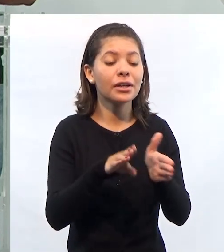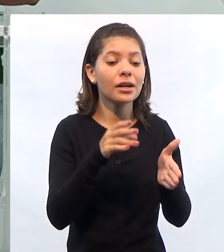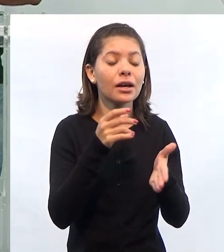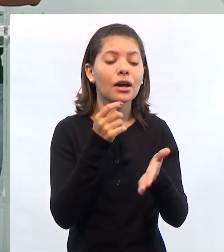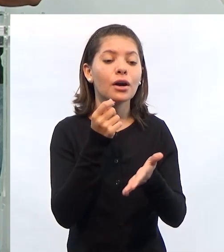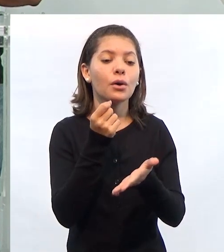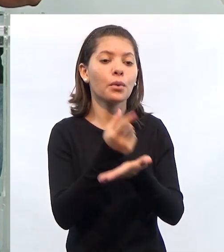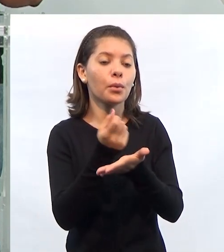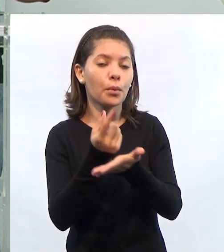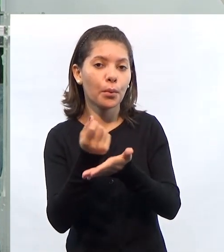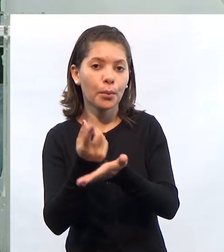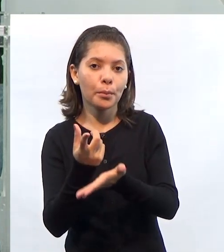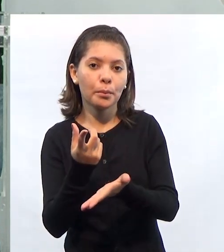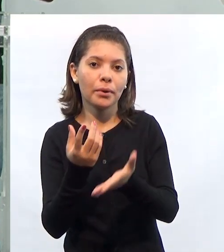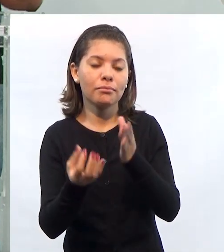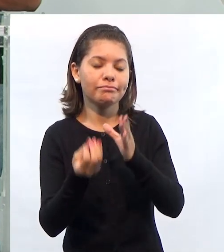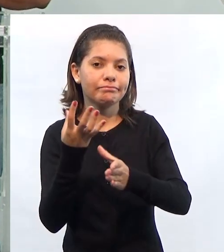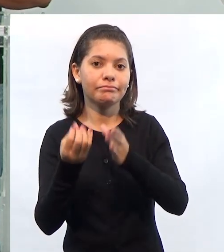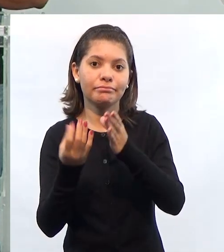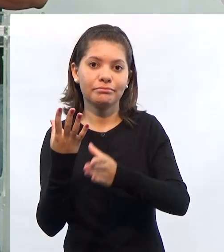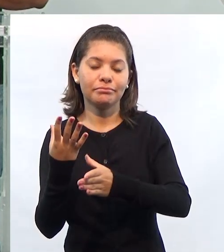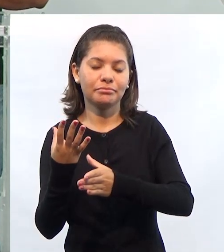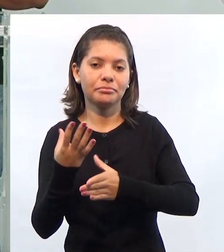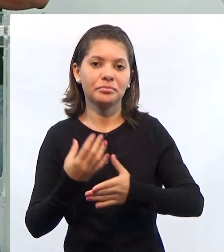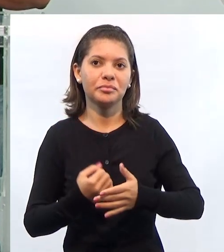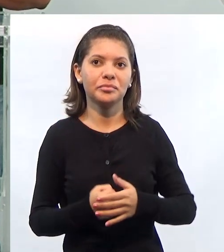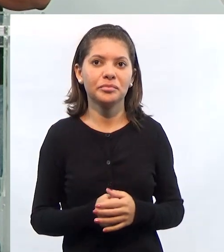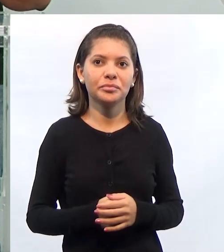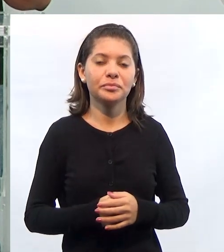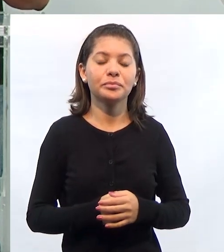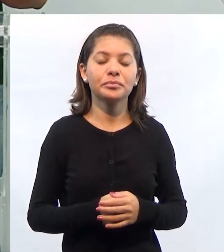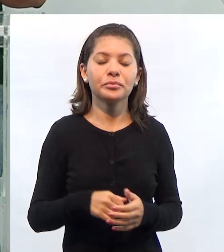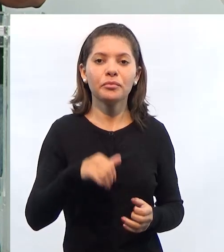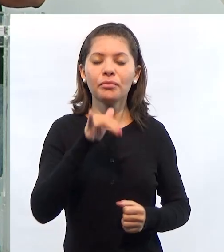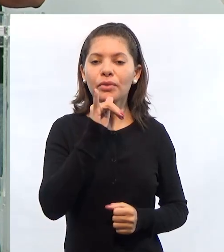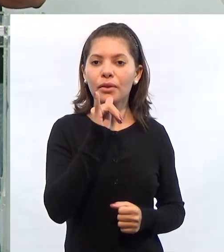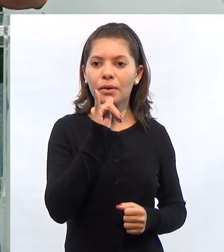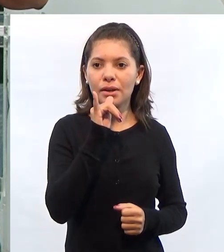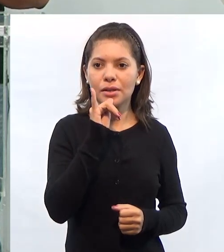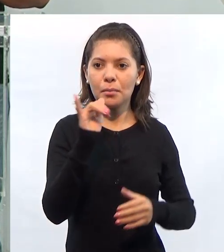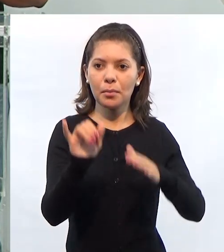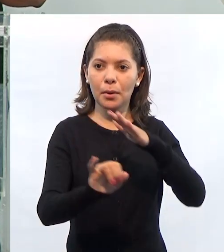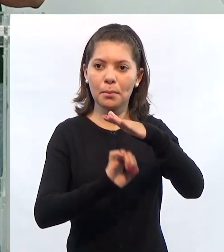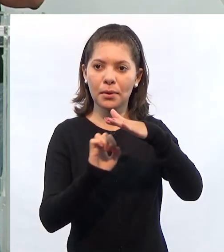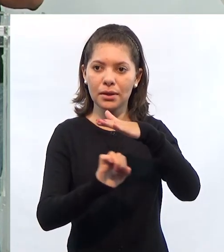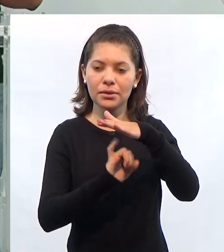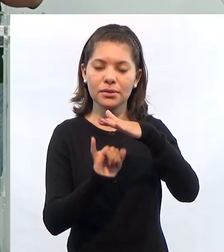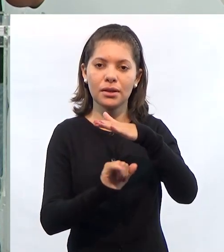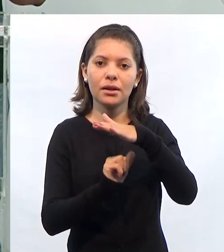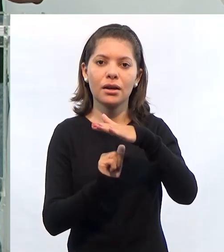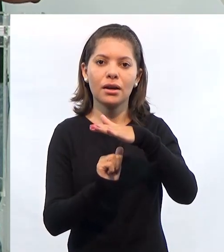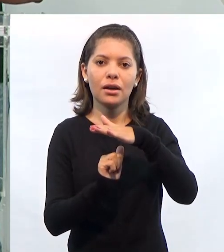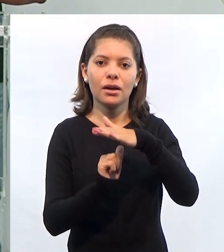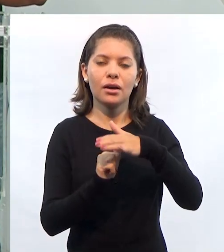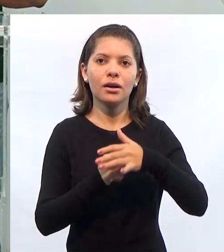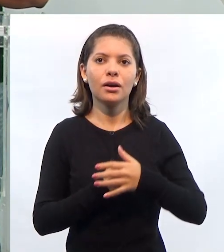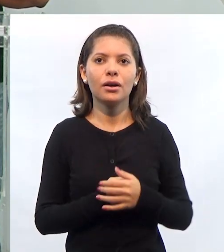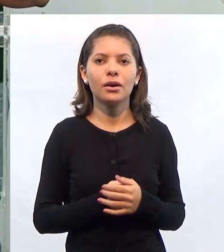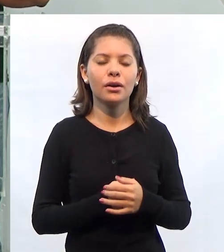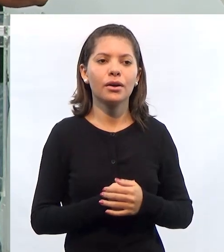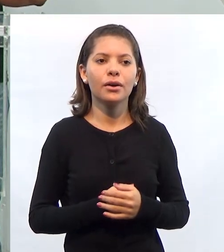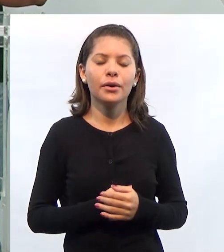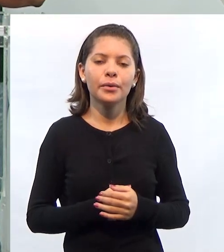um estoque de soja que ainda nem foi produzido. Por exemplo, uma empresa olha agora para o mercado e fala